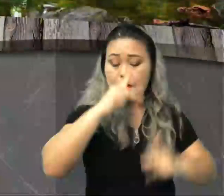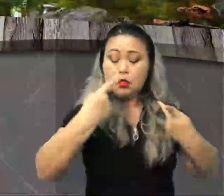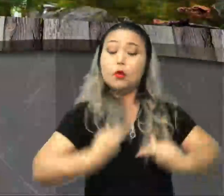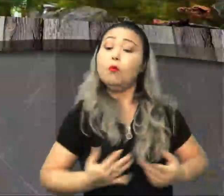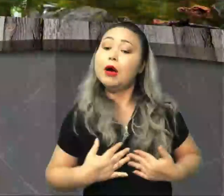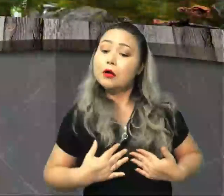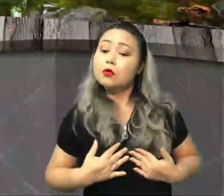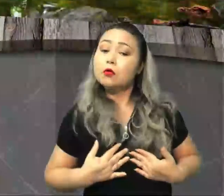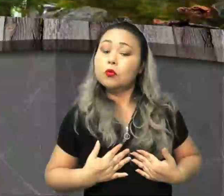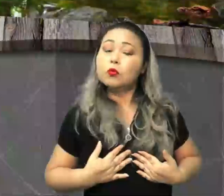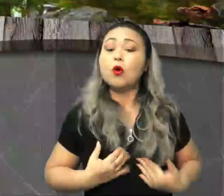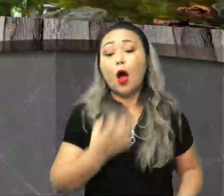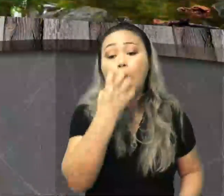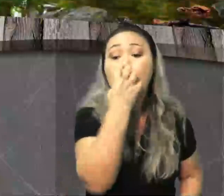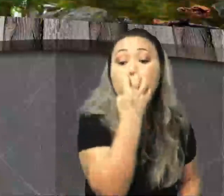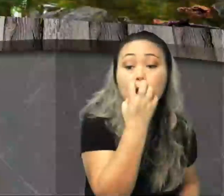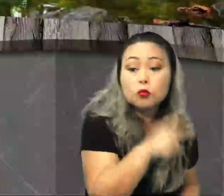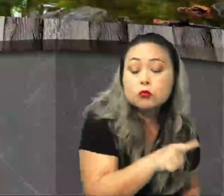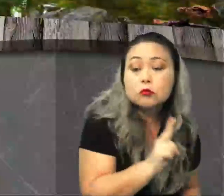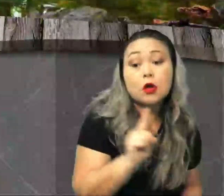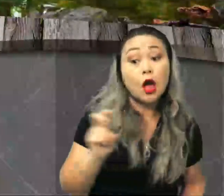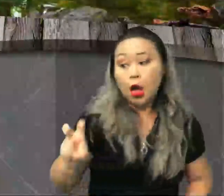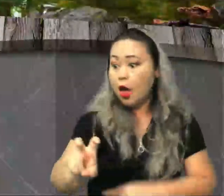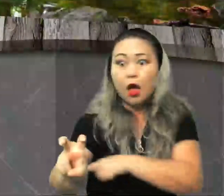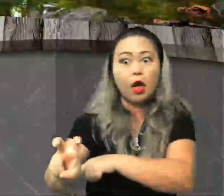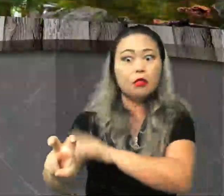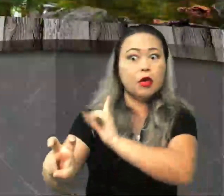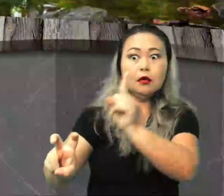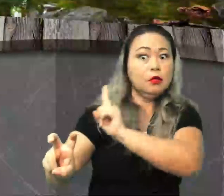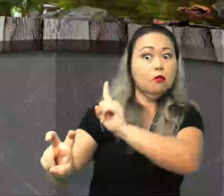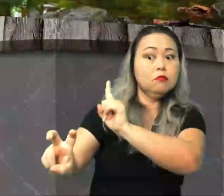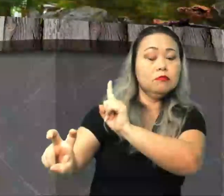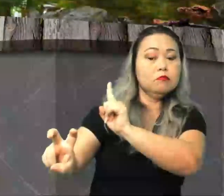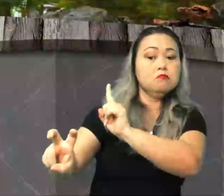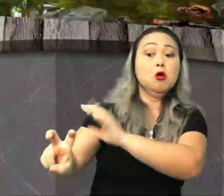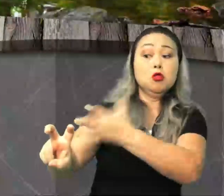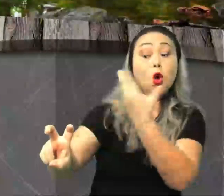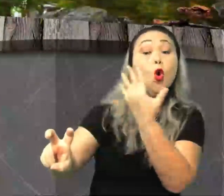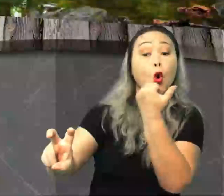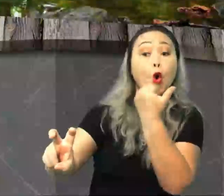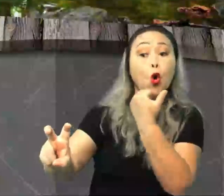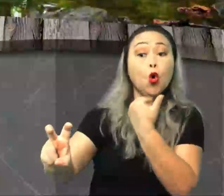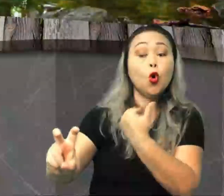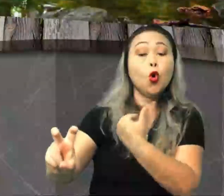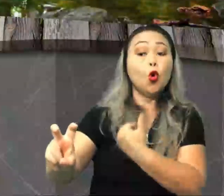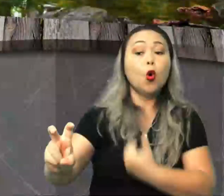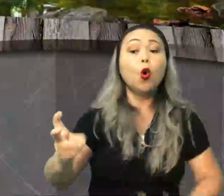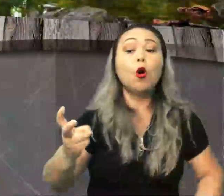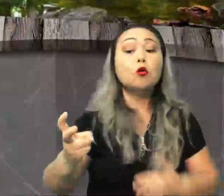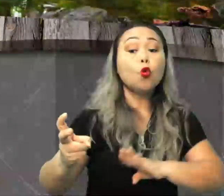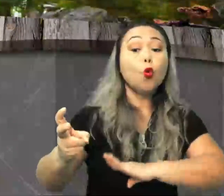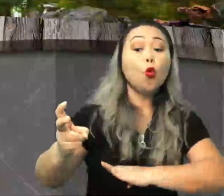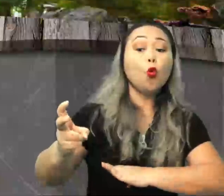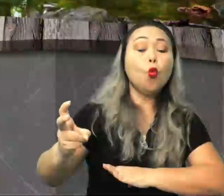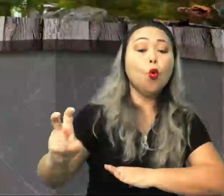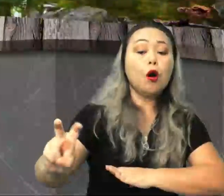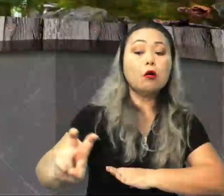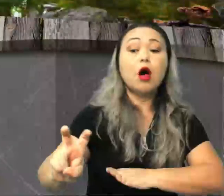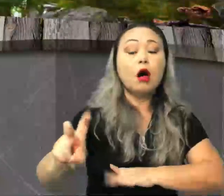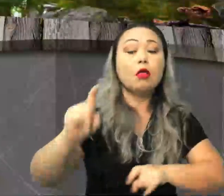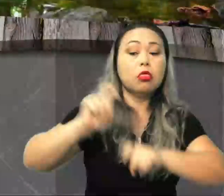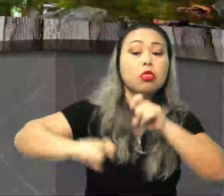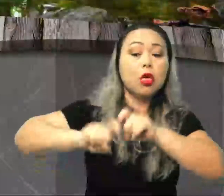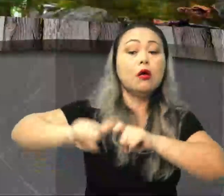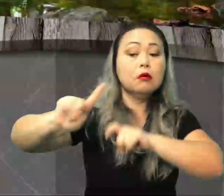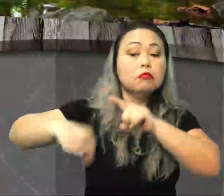humano, tá? O cão e o ser humano. Os répteis não têm isso, não. Quando eles estão com fome, eles vão atrás de comer. Quando eles vão se reproduzir, eles querem